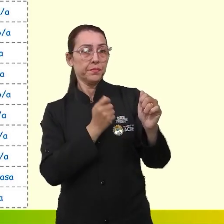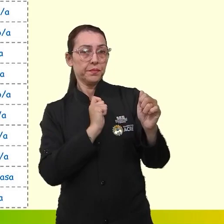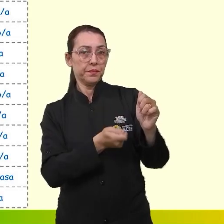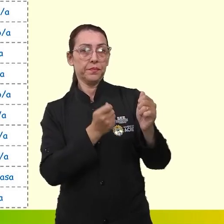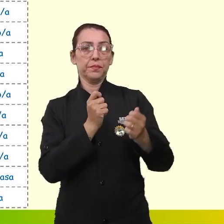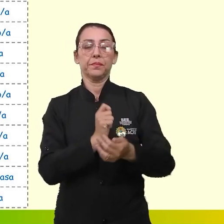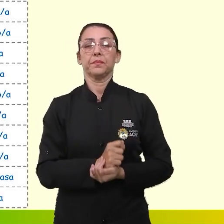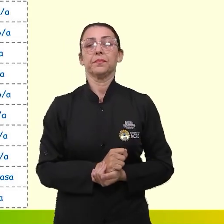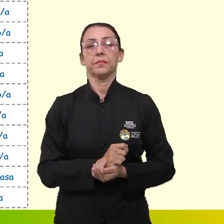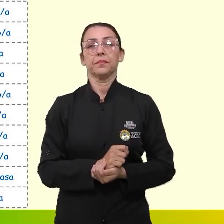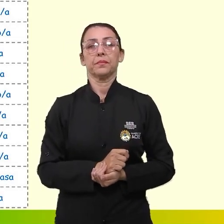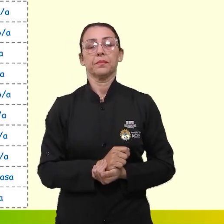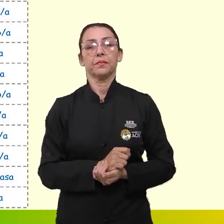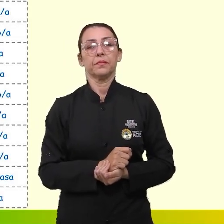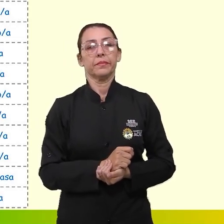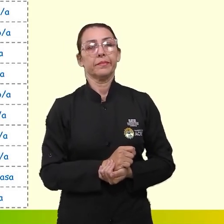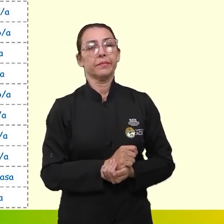carpinteiro.